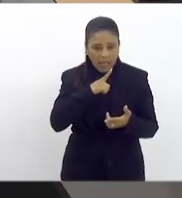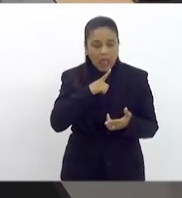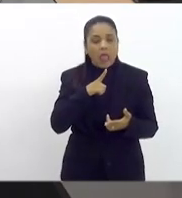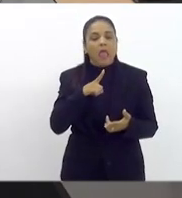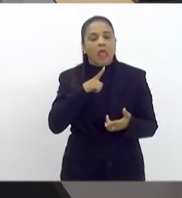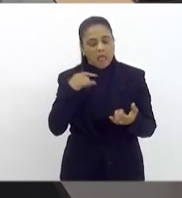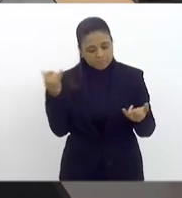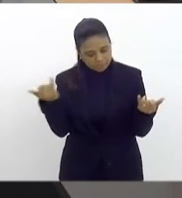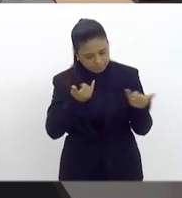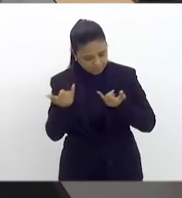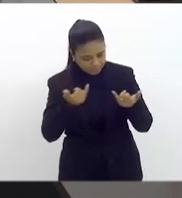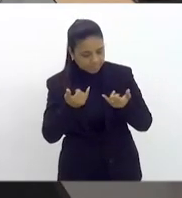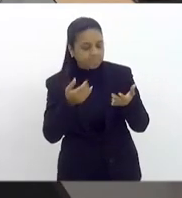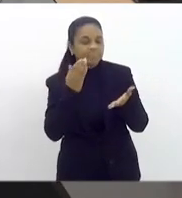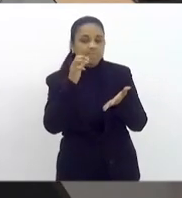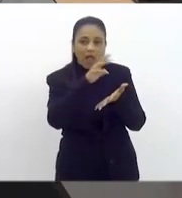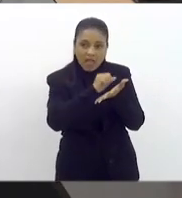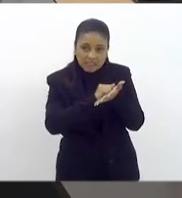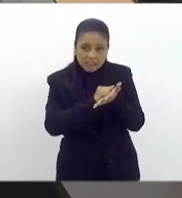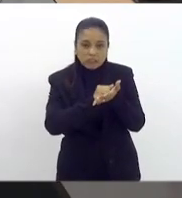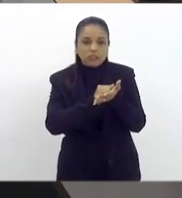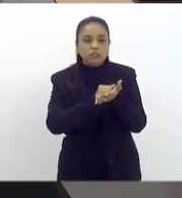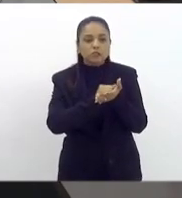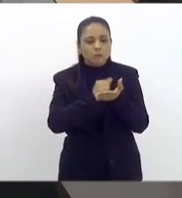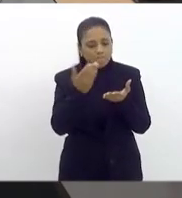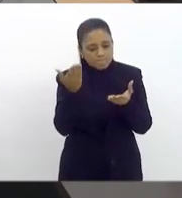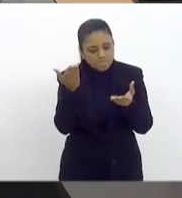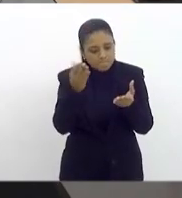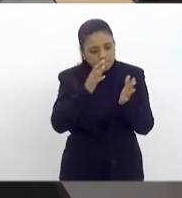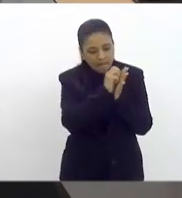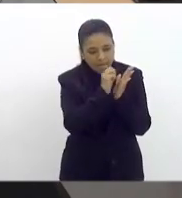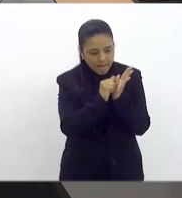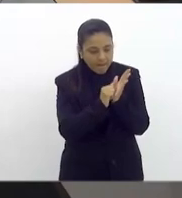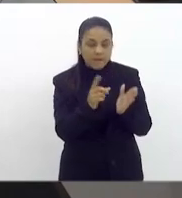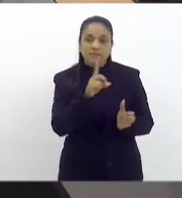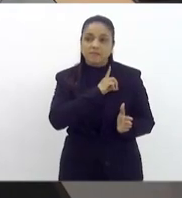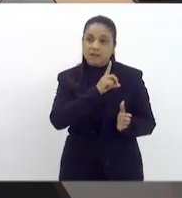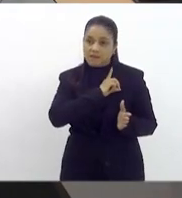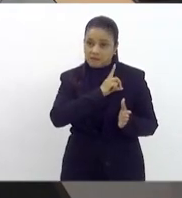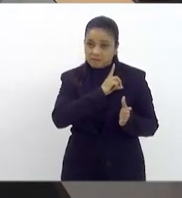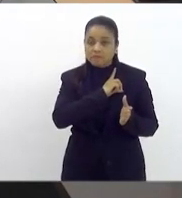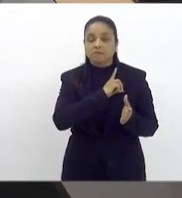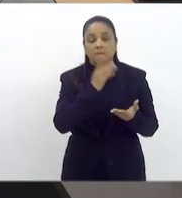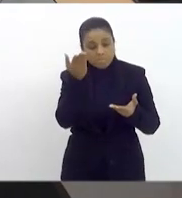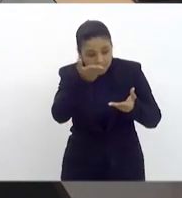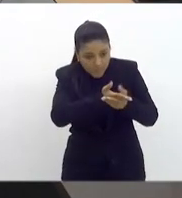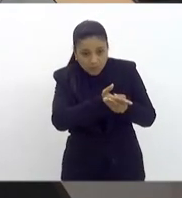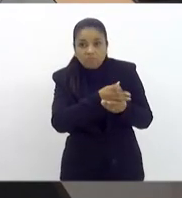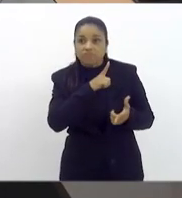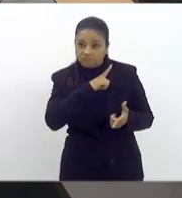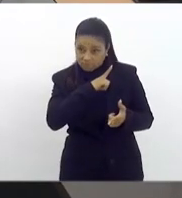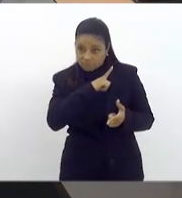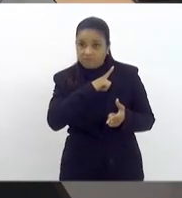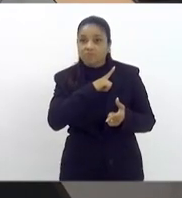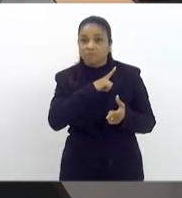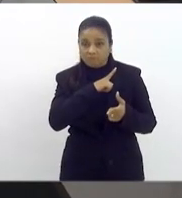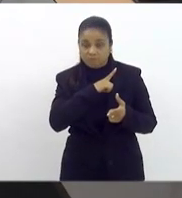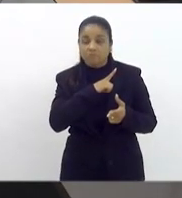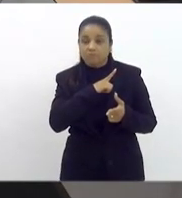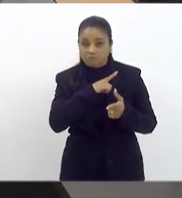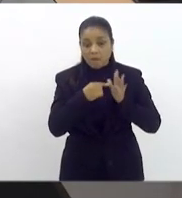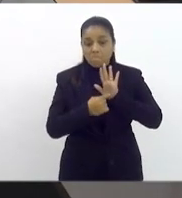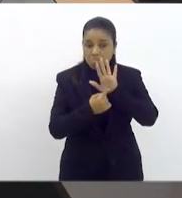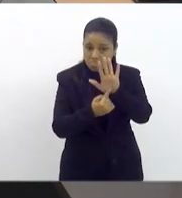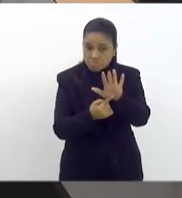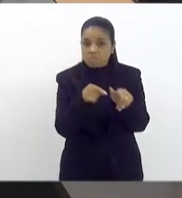sim, de registro de ocorrência em sede de delegacia policial, sim, a respeito disso. Posso trazer para ilustrar.